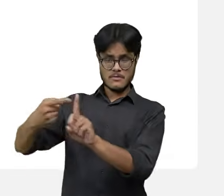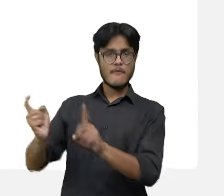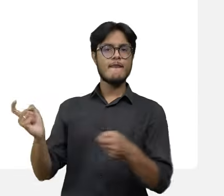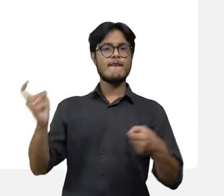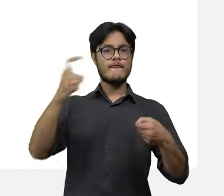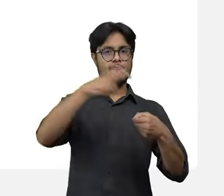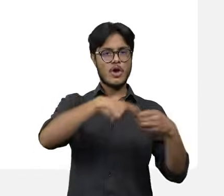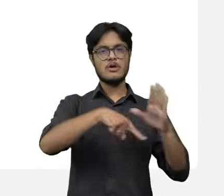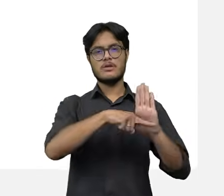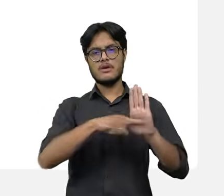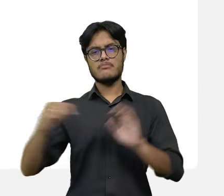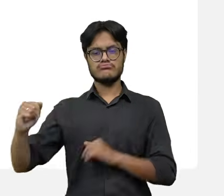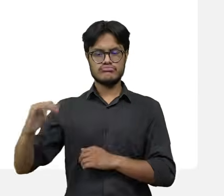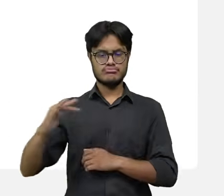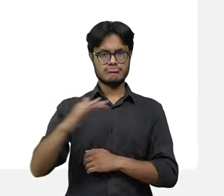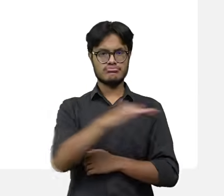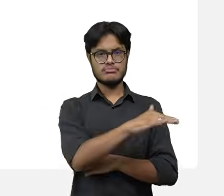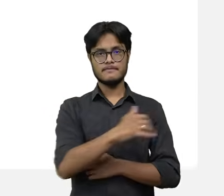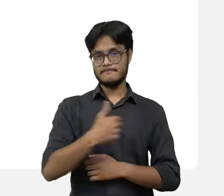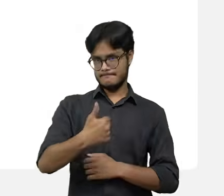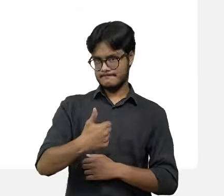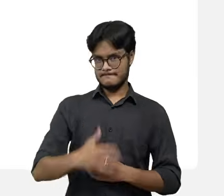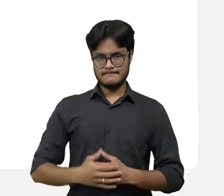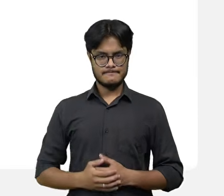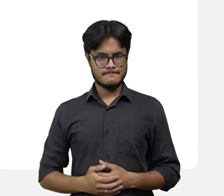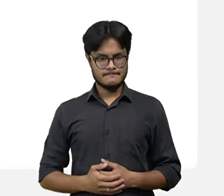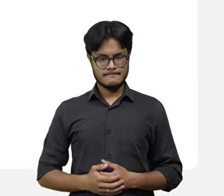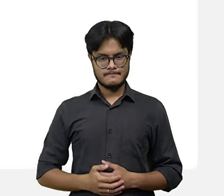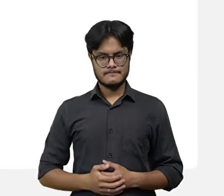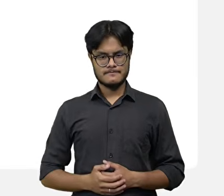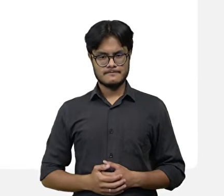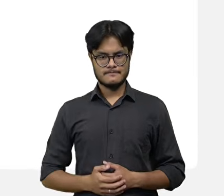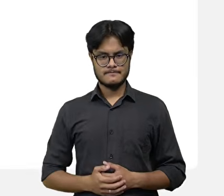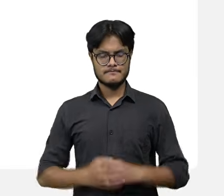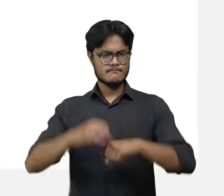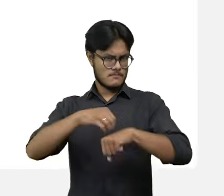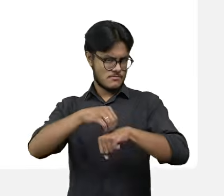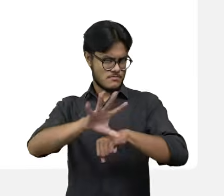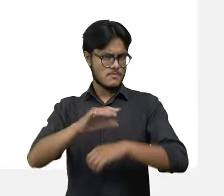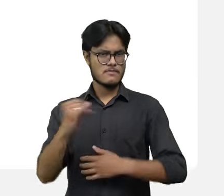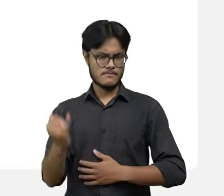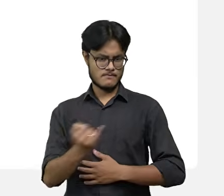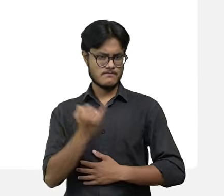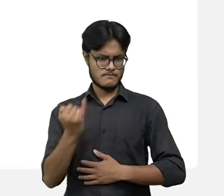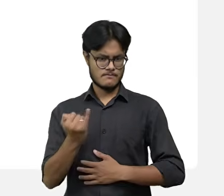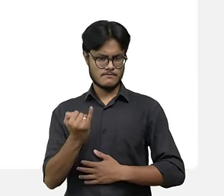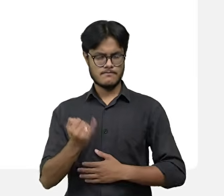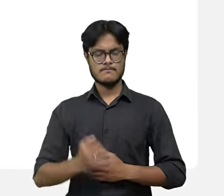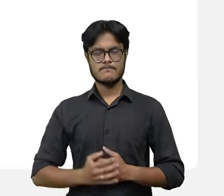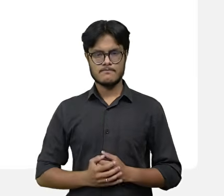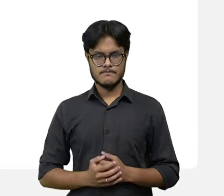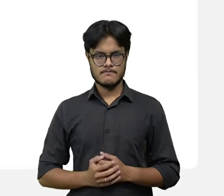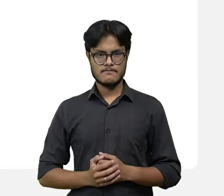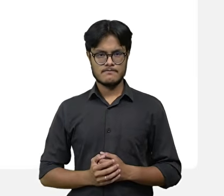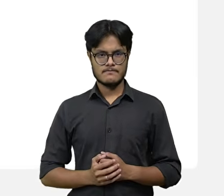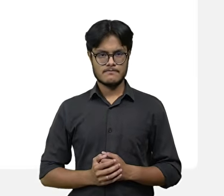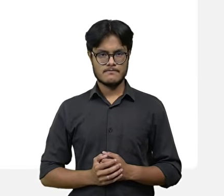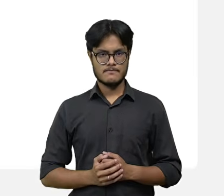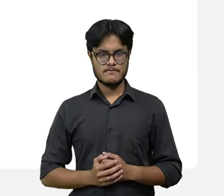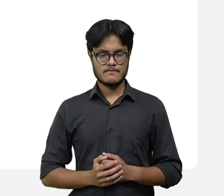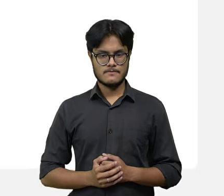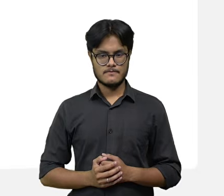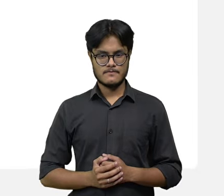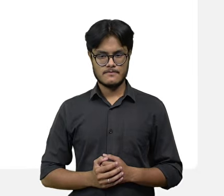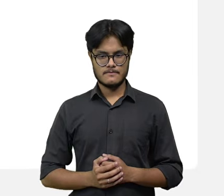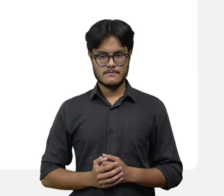positivo para o negativo. Show de bola? Esse é o receptor. Gerador, negativo, positivo,